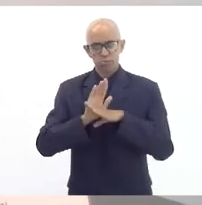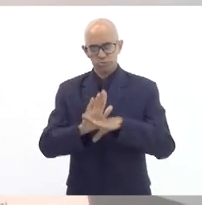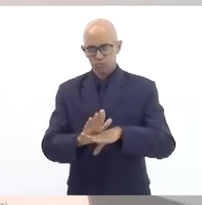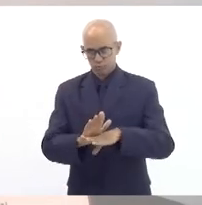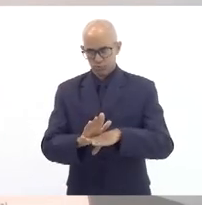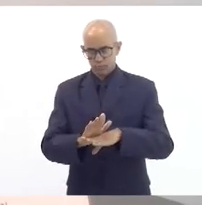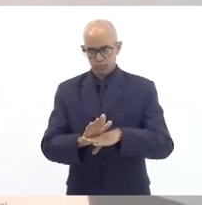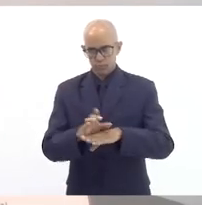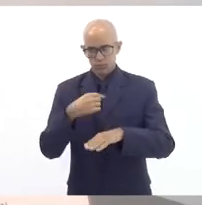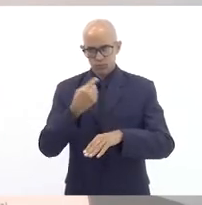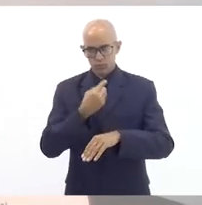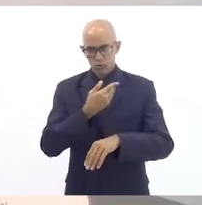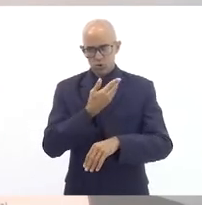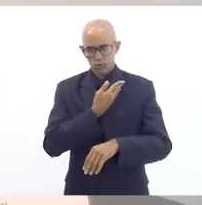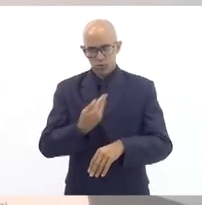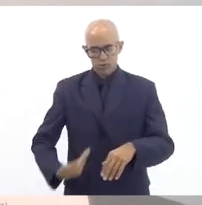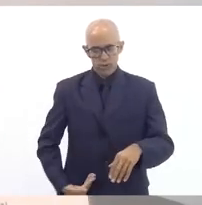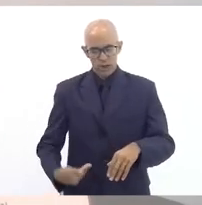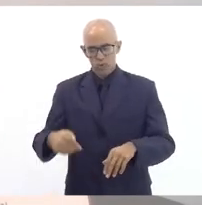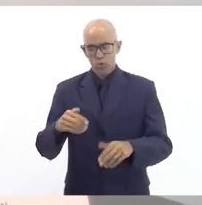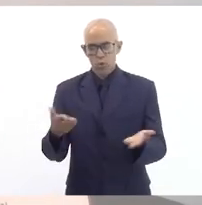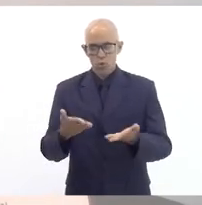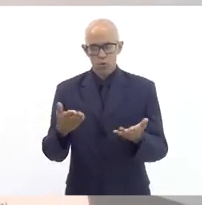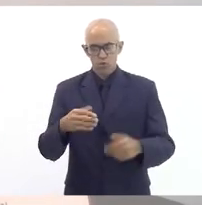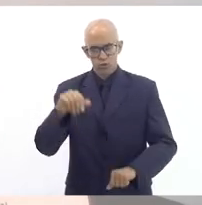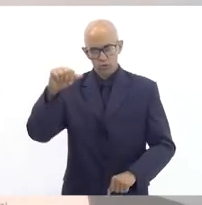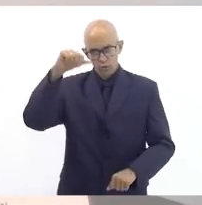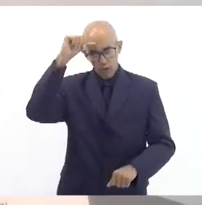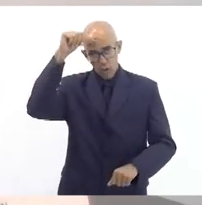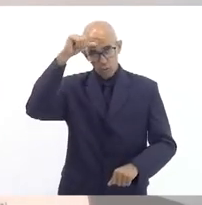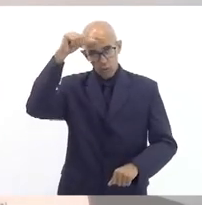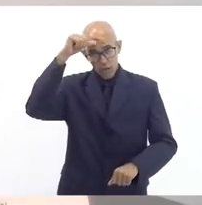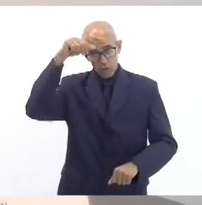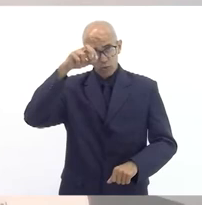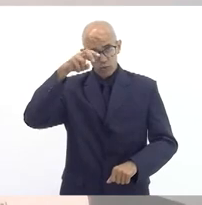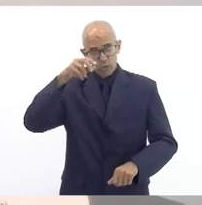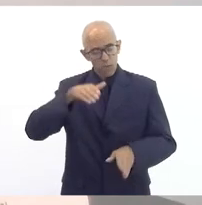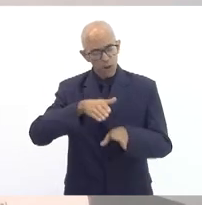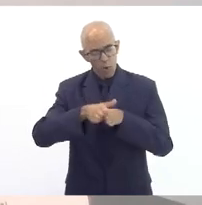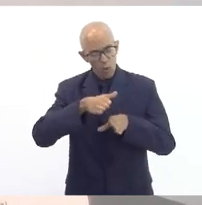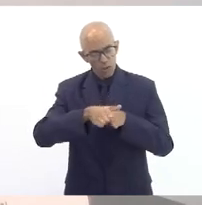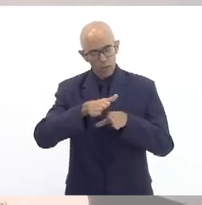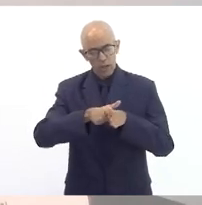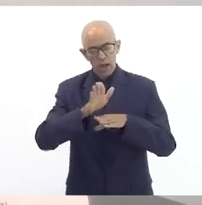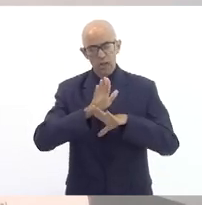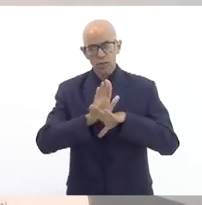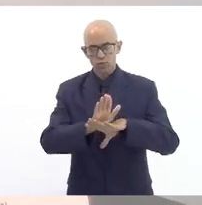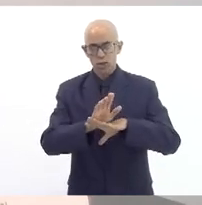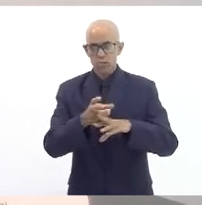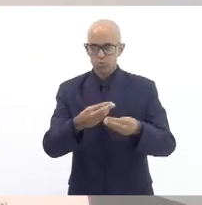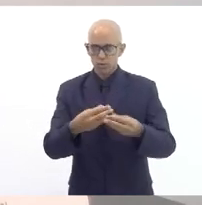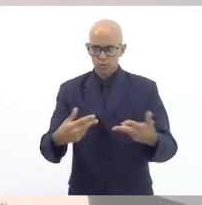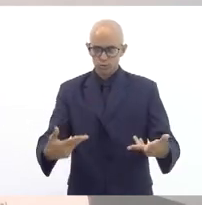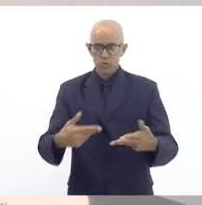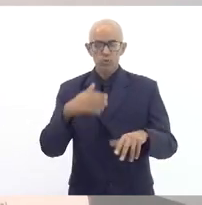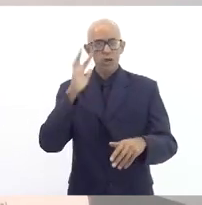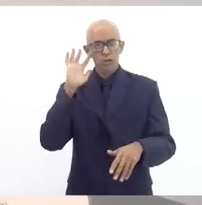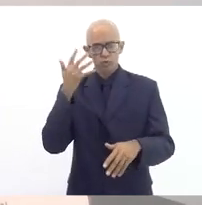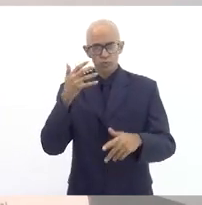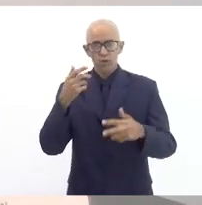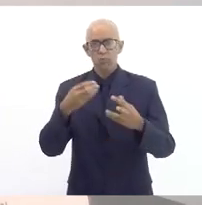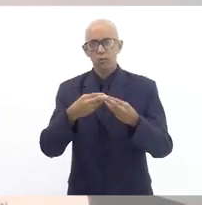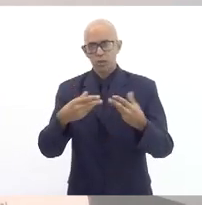nosso governador hoje, Cláudio Castro, está para orientar e ajudar muita coisa, que realmente ele hoje tem condições de resolver muitos problemas que hoje o nosso